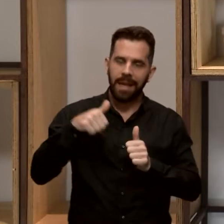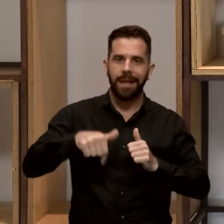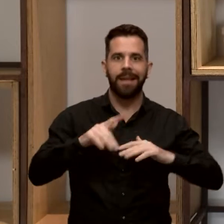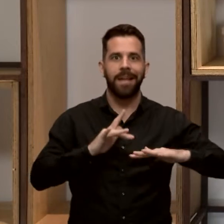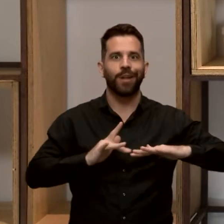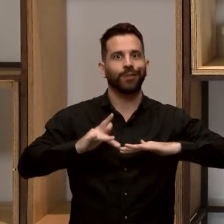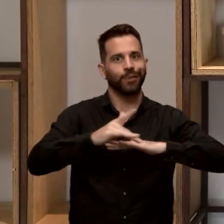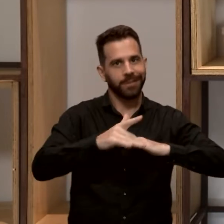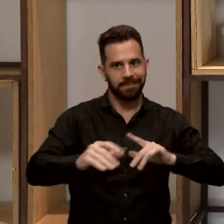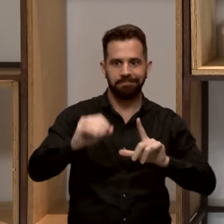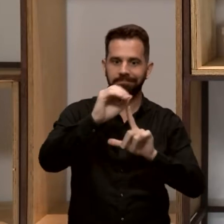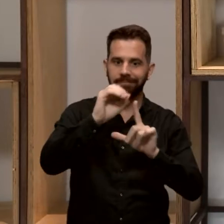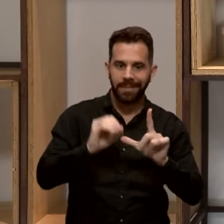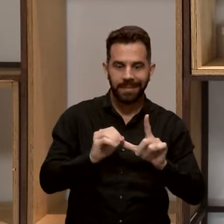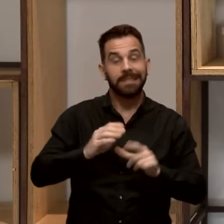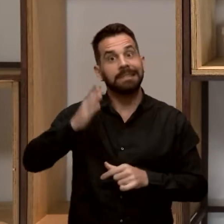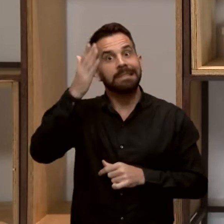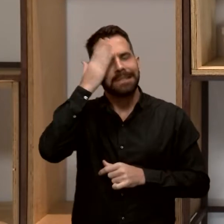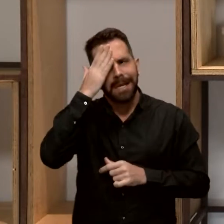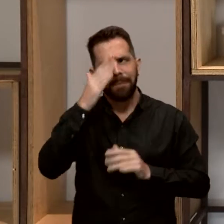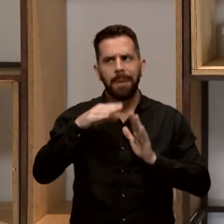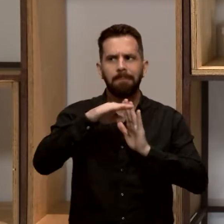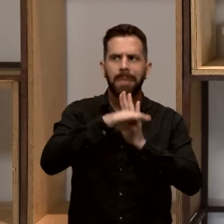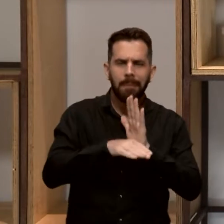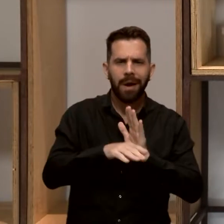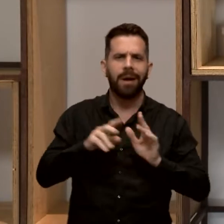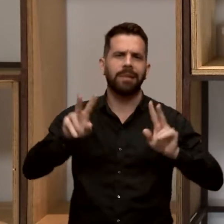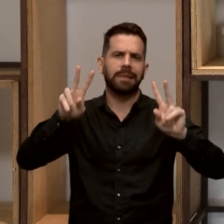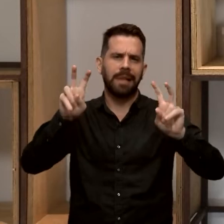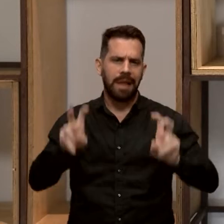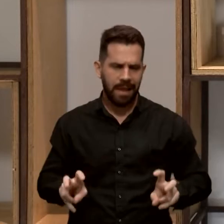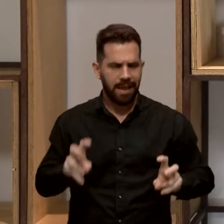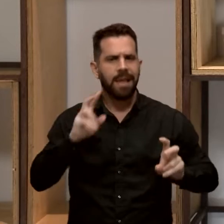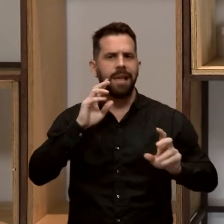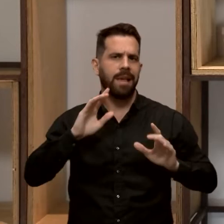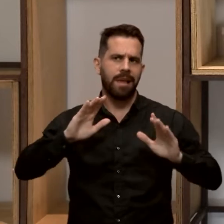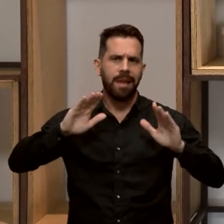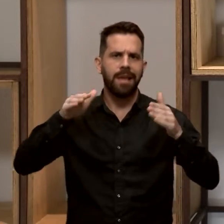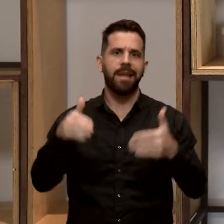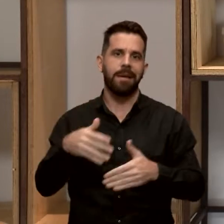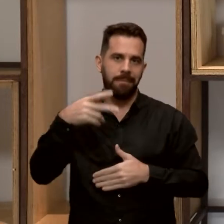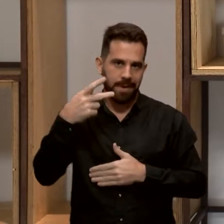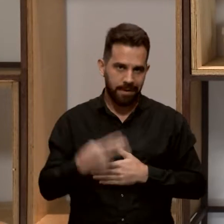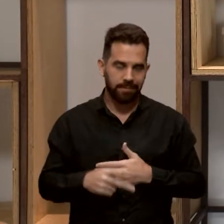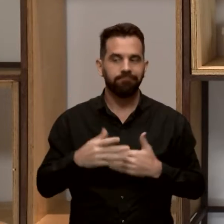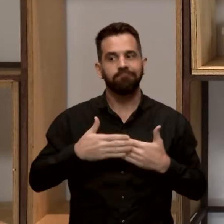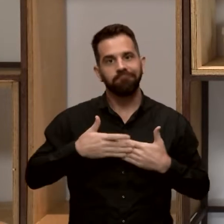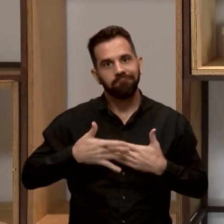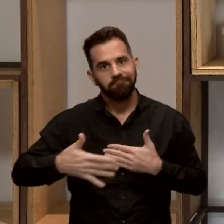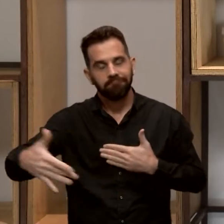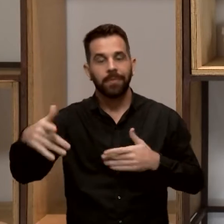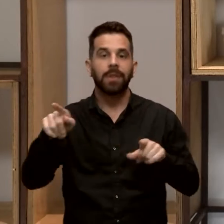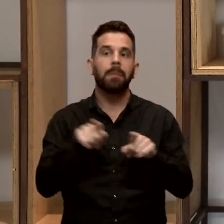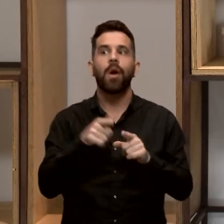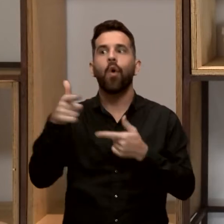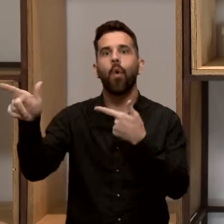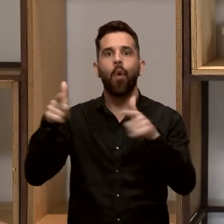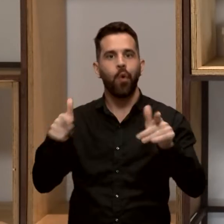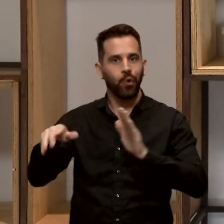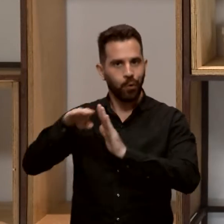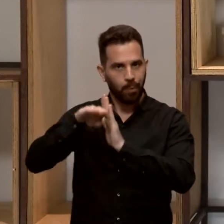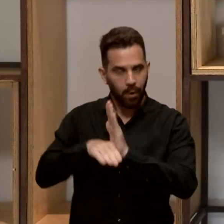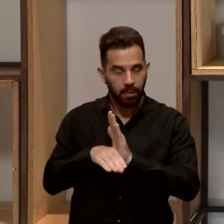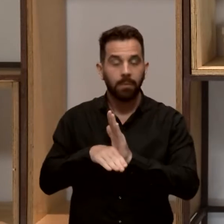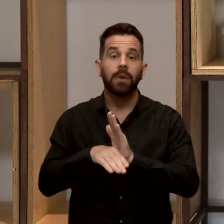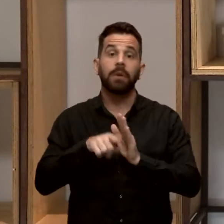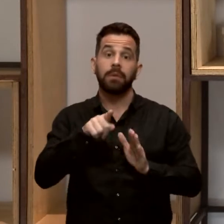por dentro do que a gente conversa aqui no Mundo UFG e em todos os programas da casa também. E se você quiser adicionar o